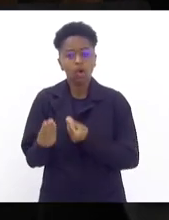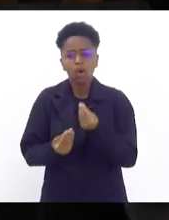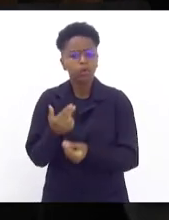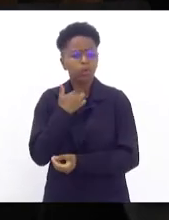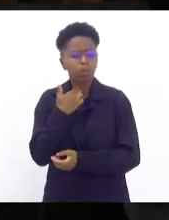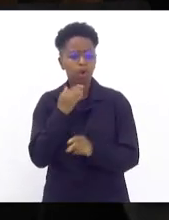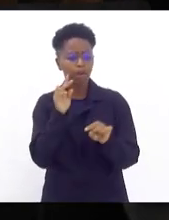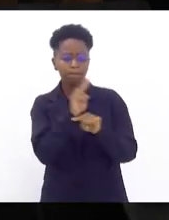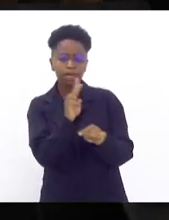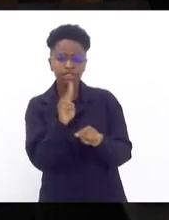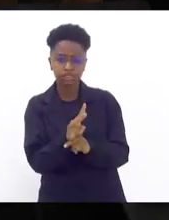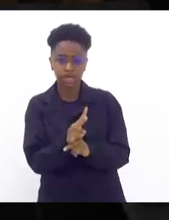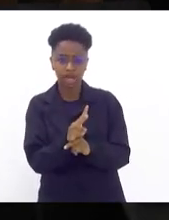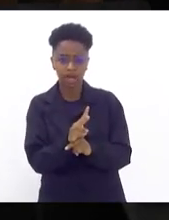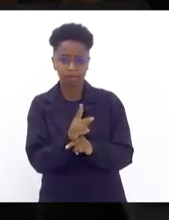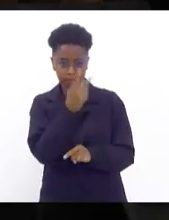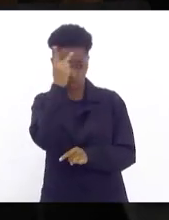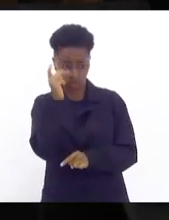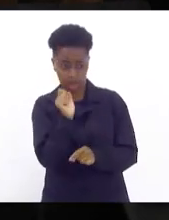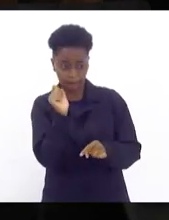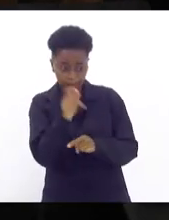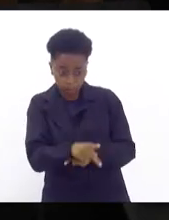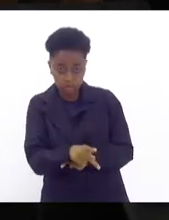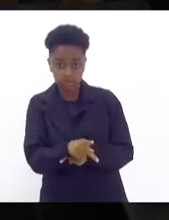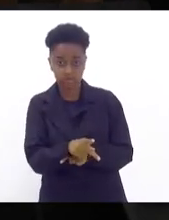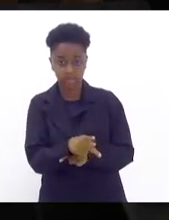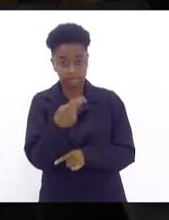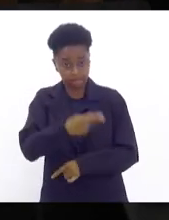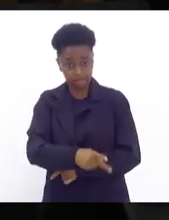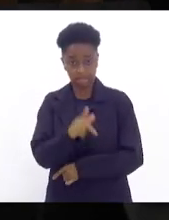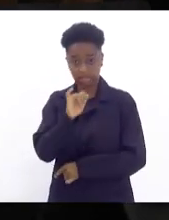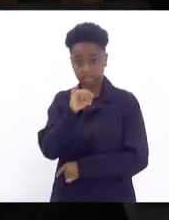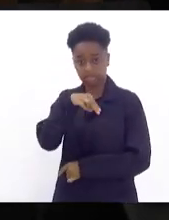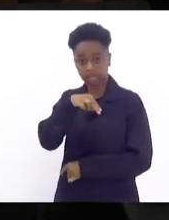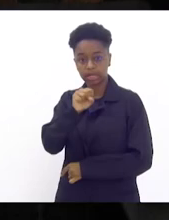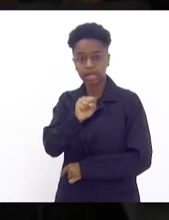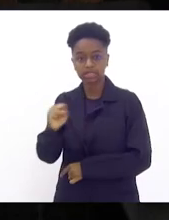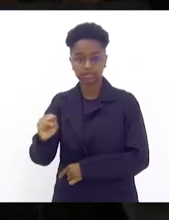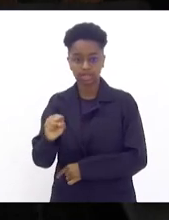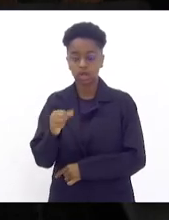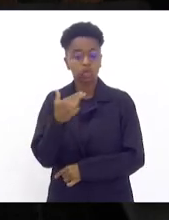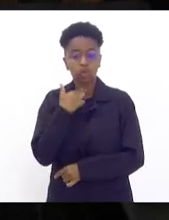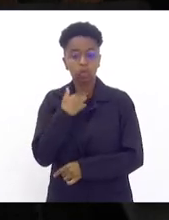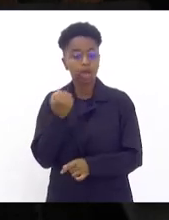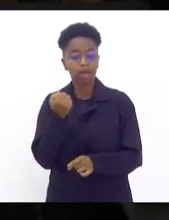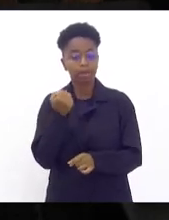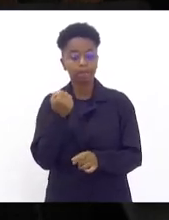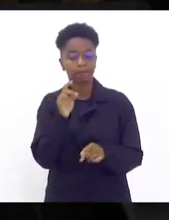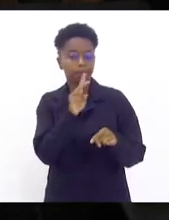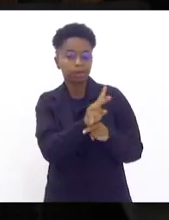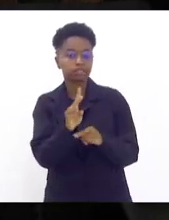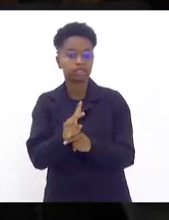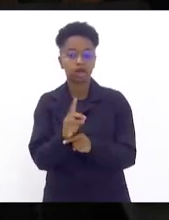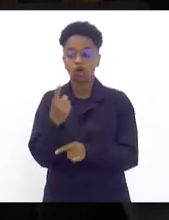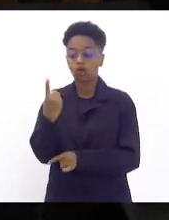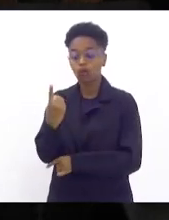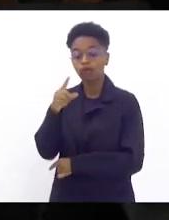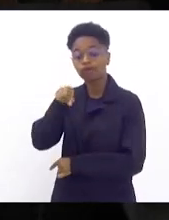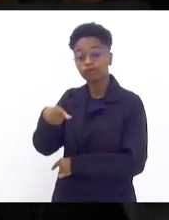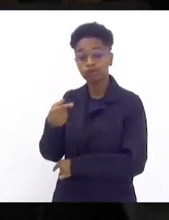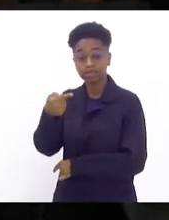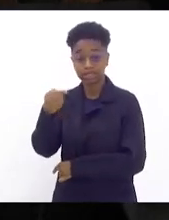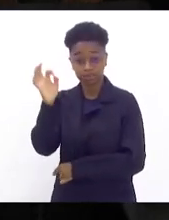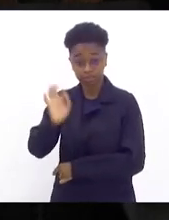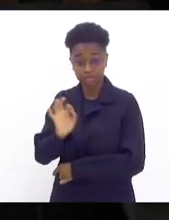no consignado aposentado do INSS por 1,7%? Vocês vão receber